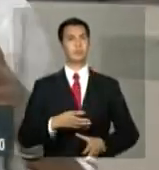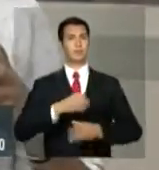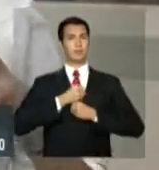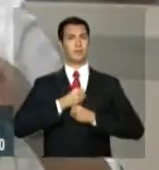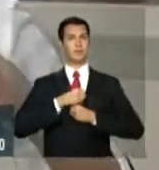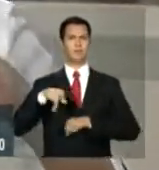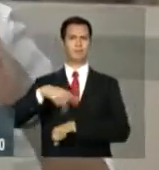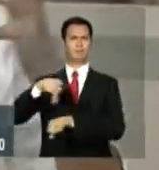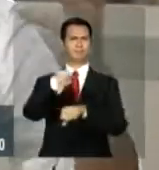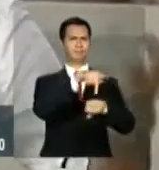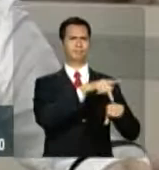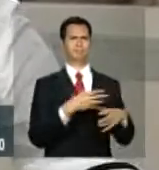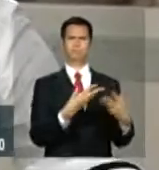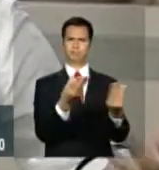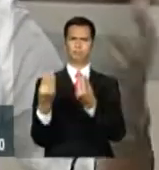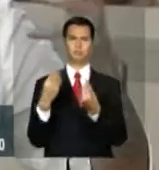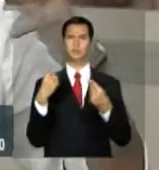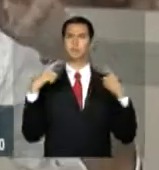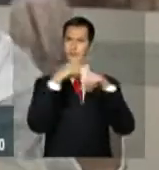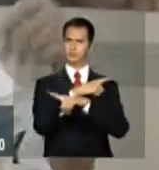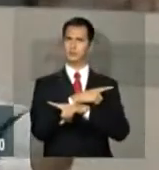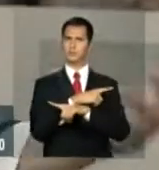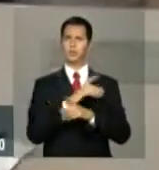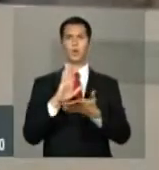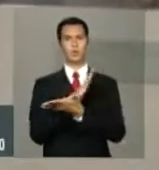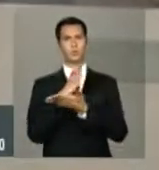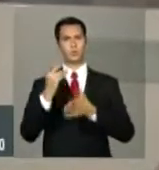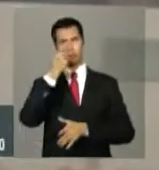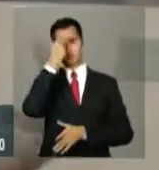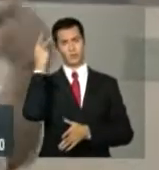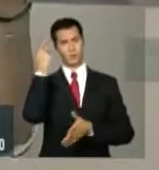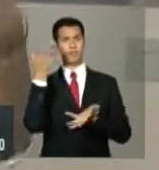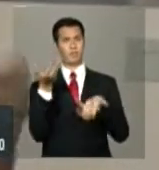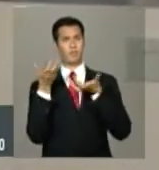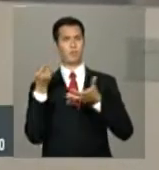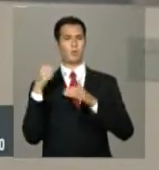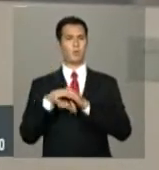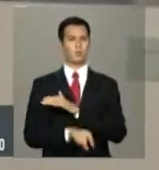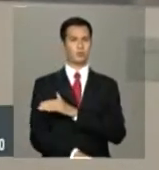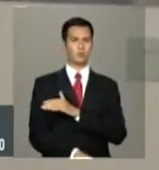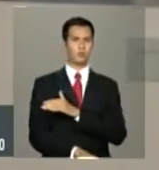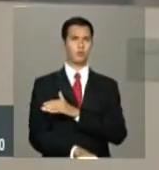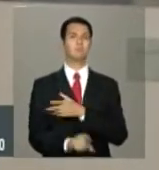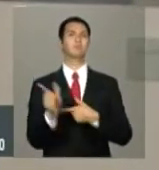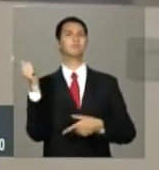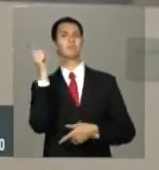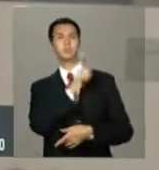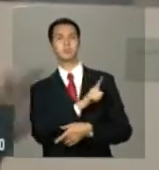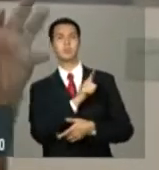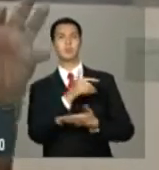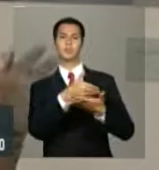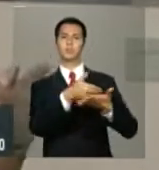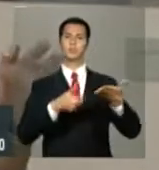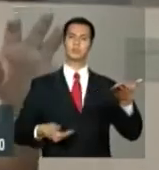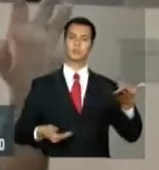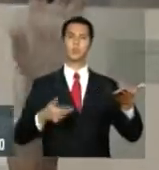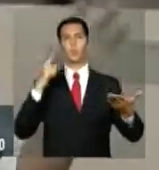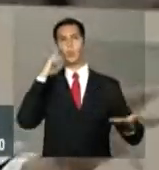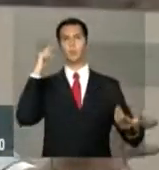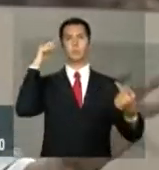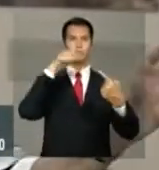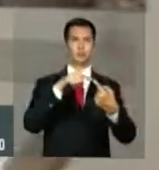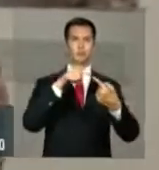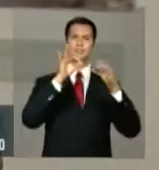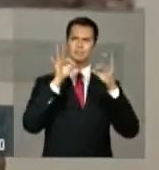que queria aprofundar mais e já sair com definido os objetivos